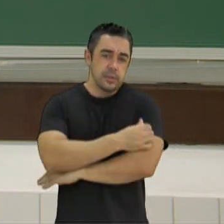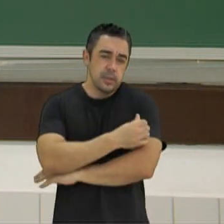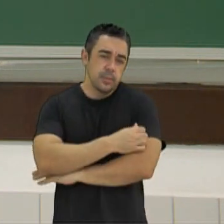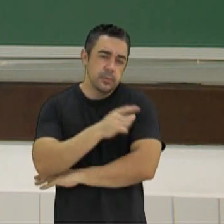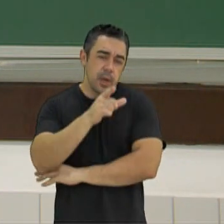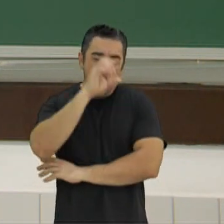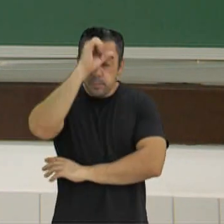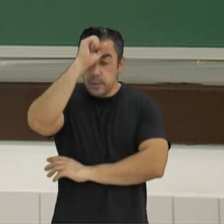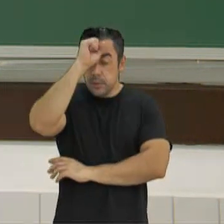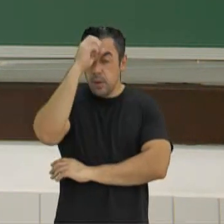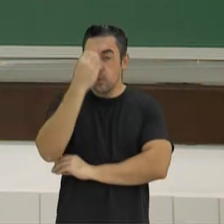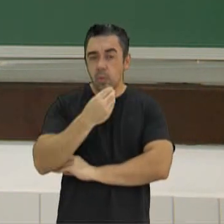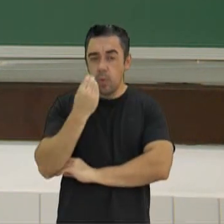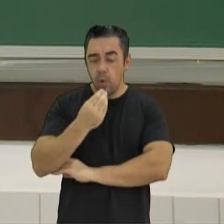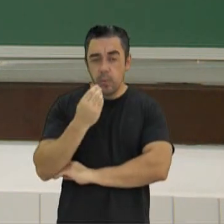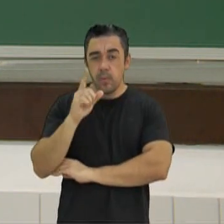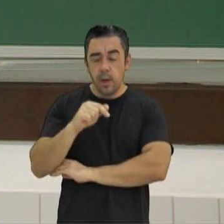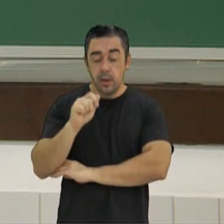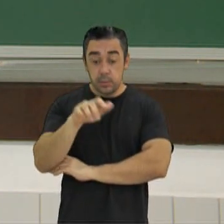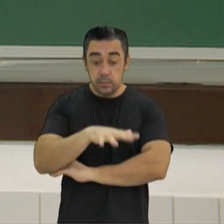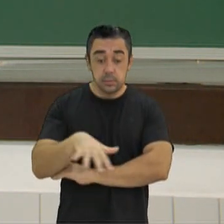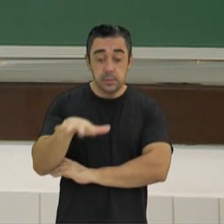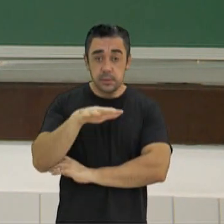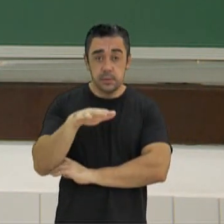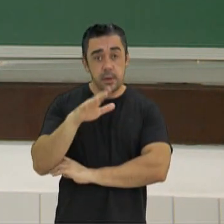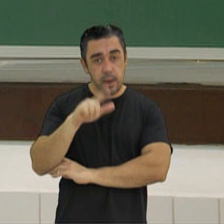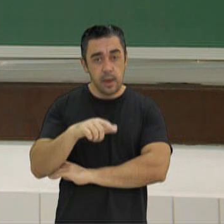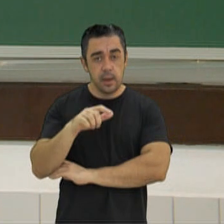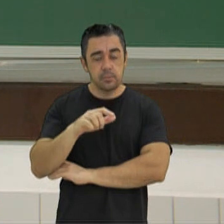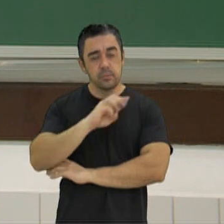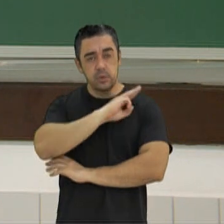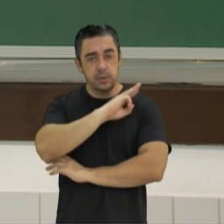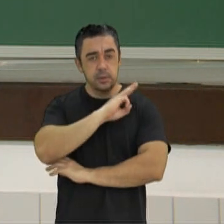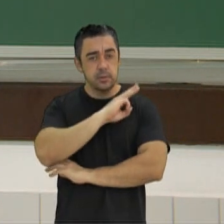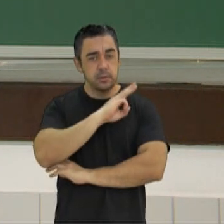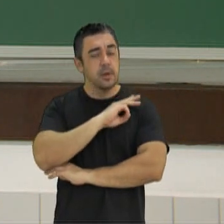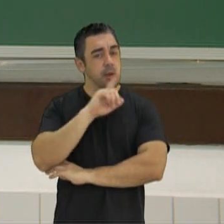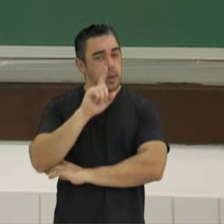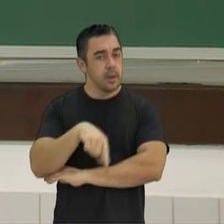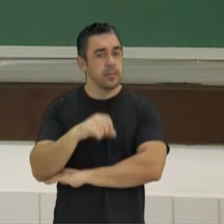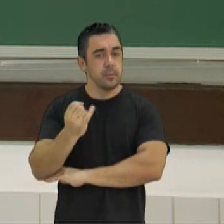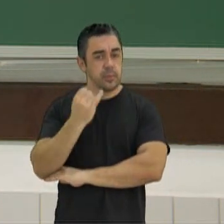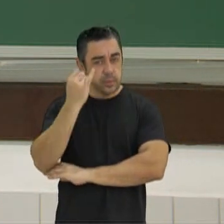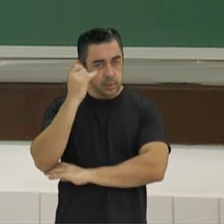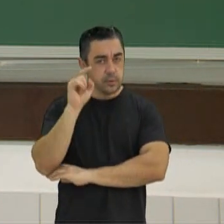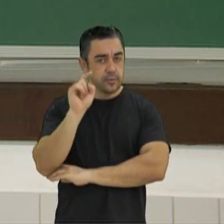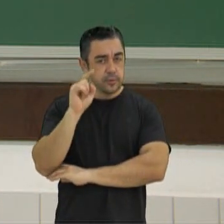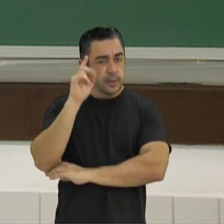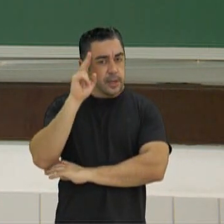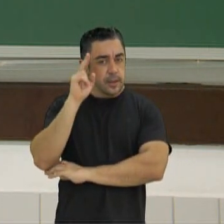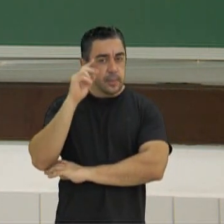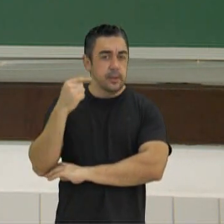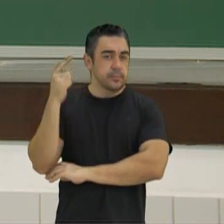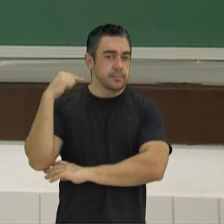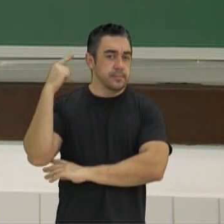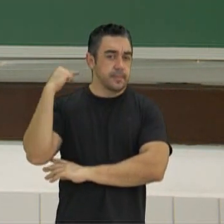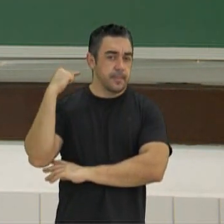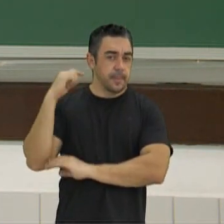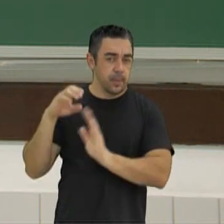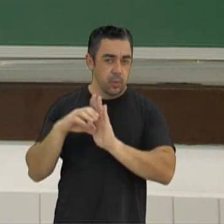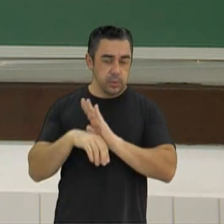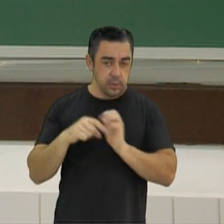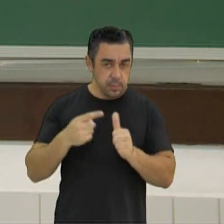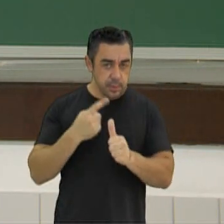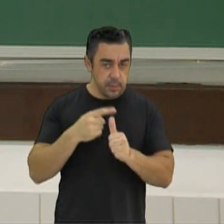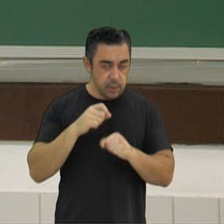espacial, que é o que você vê no 3º ano, na 3ª série. Então, é muito, muito, muito importante que você retome aqueles conceitos. Essa é a